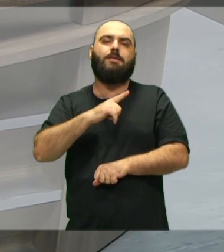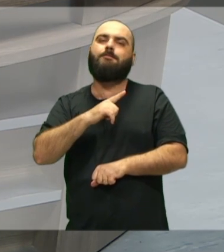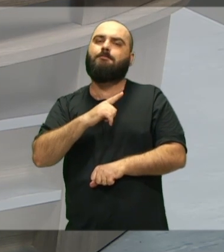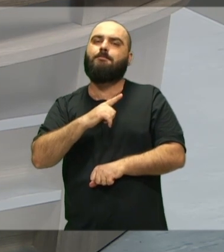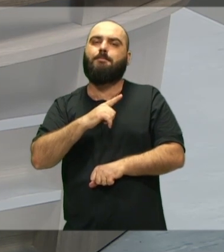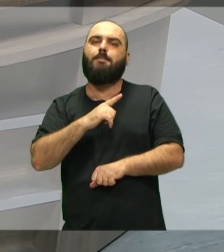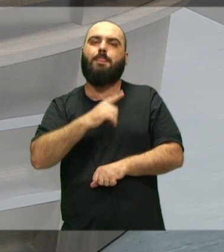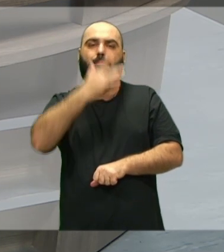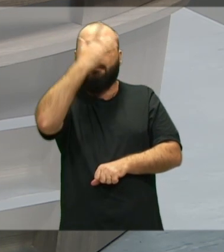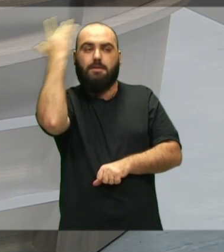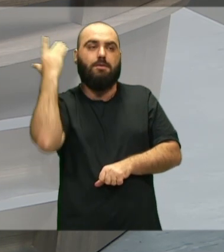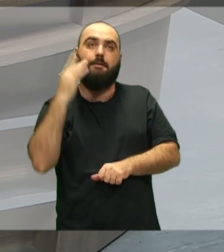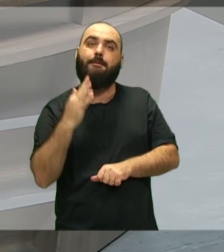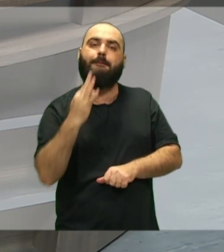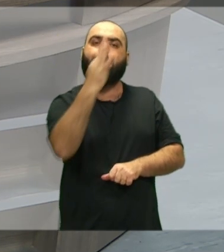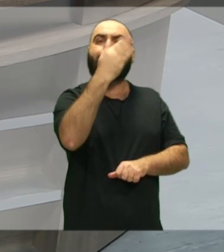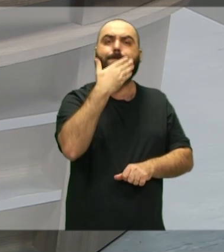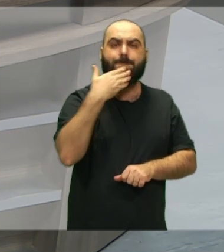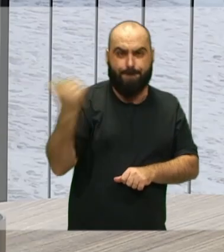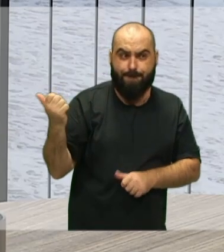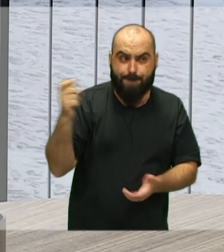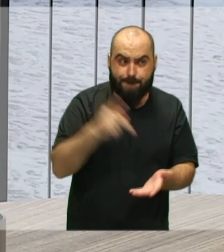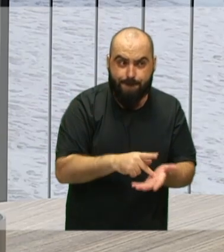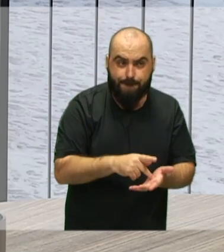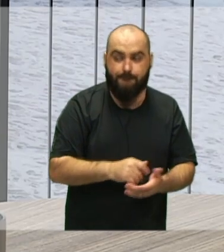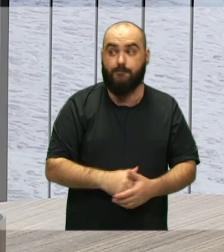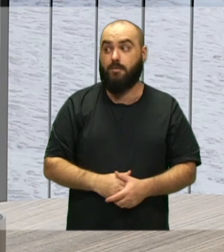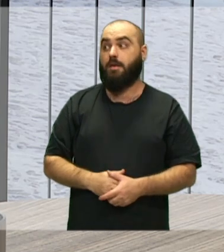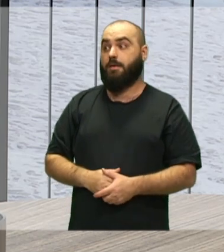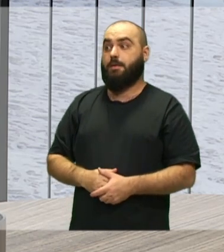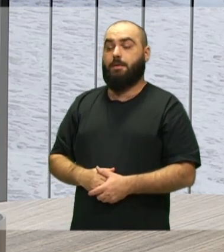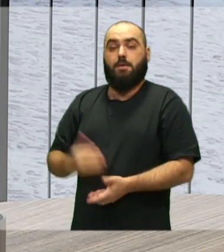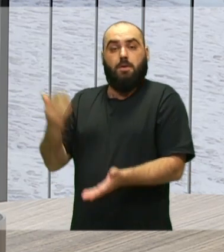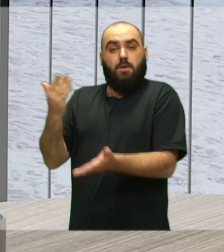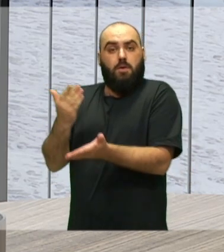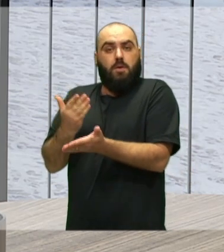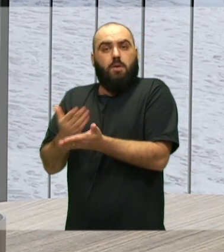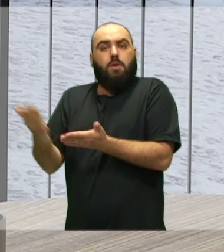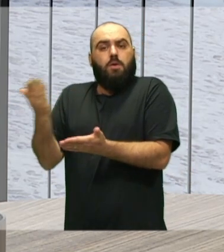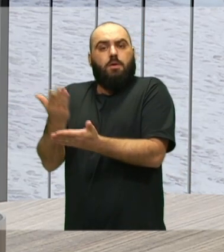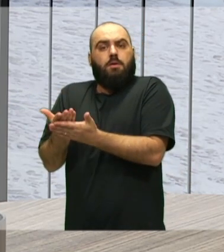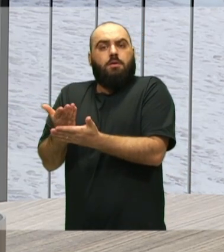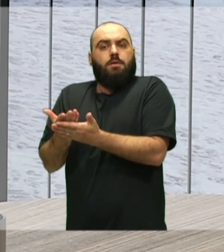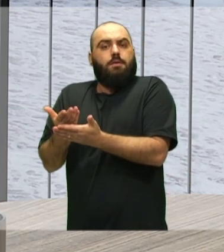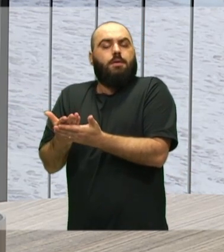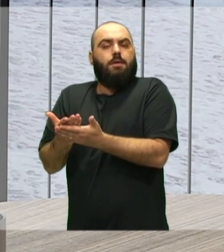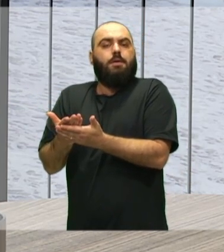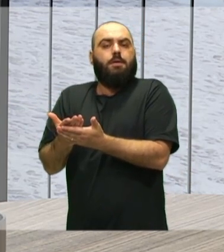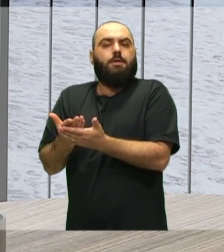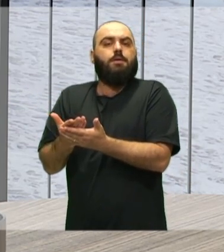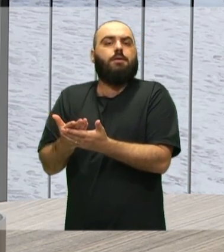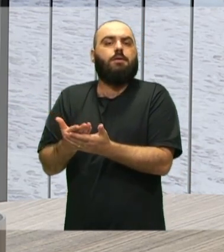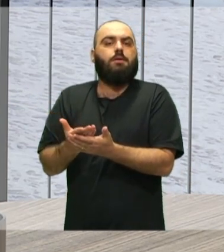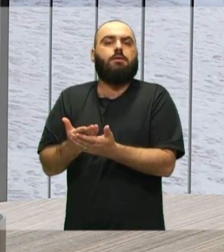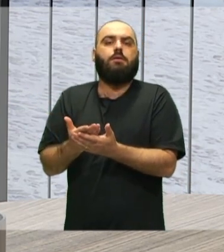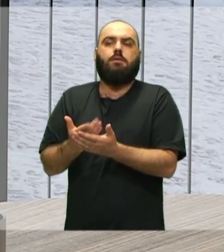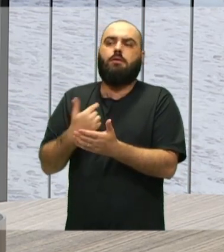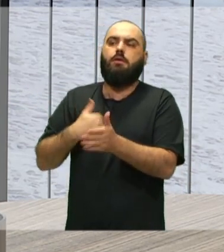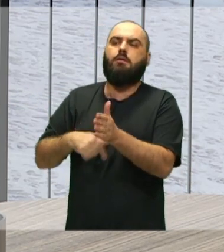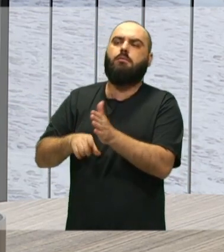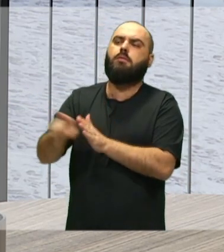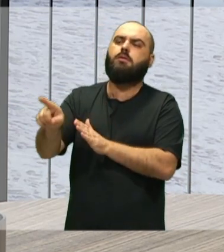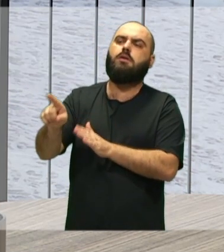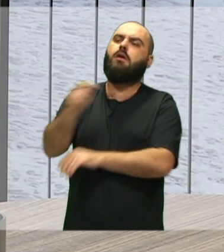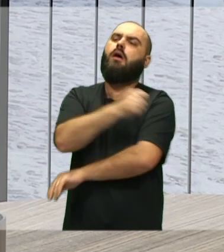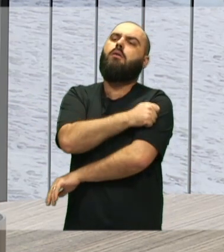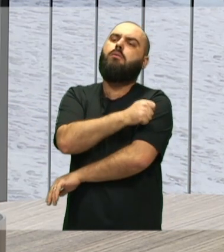né? Exato. Quando comecei a dar aula, eu fui confrontado para ver o que o aluno estava esperando da aula.